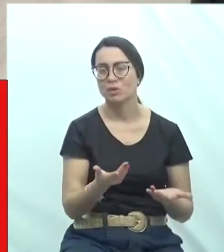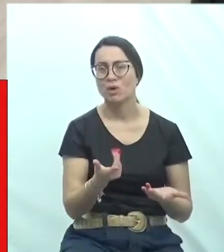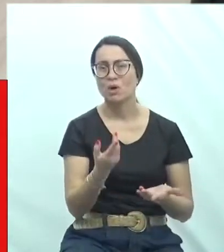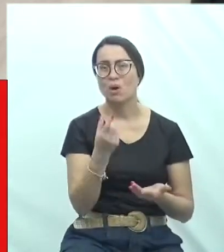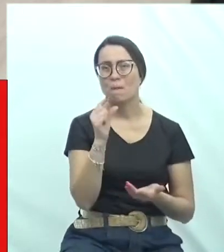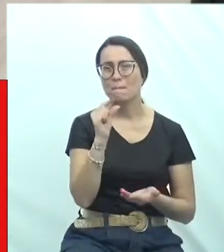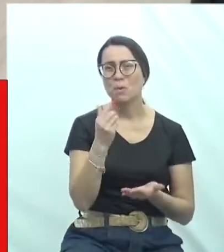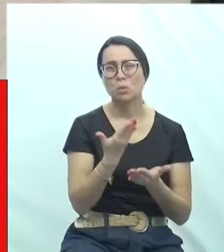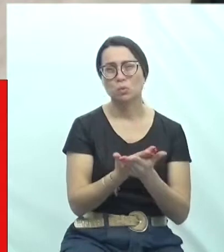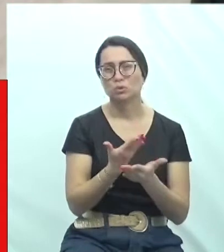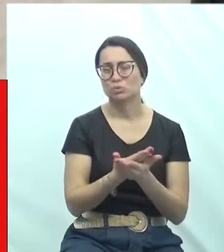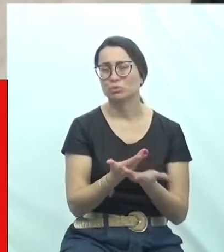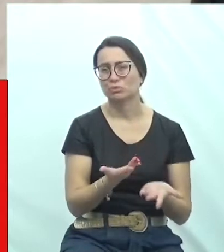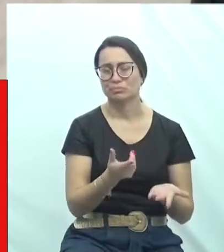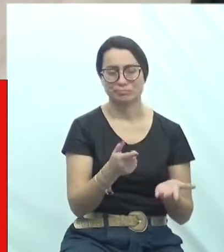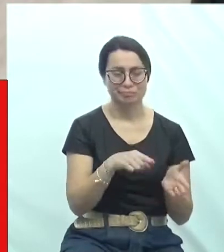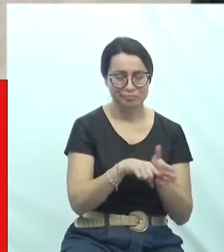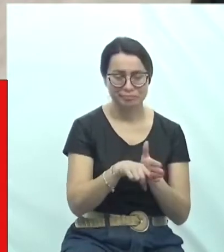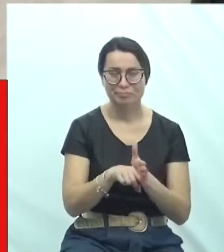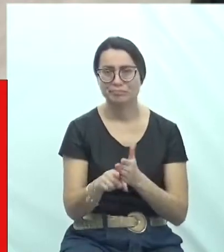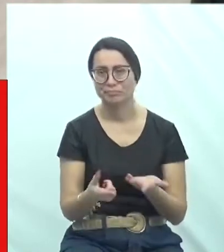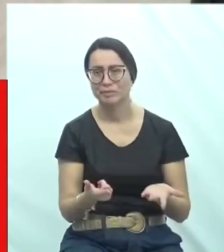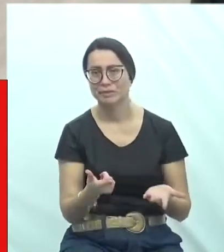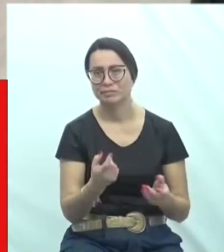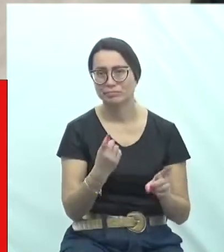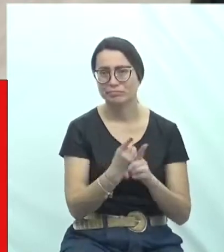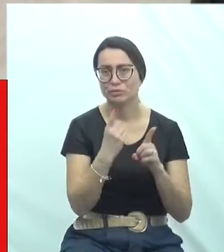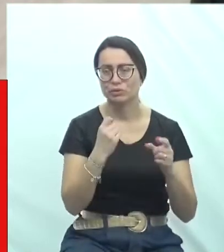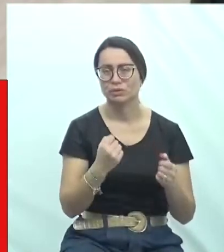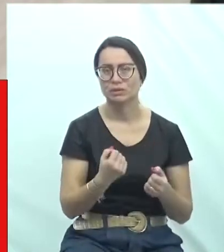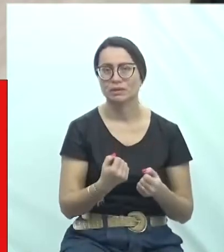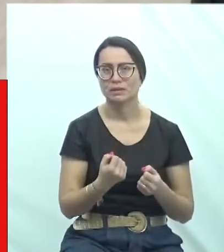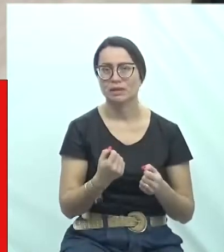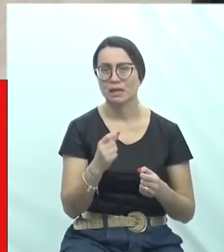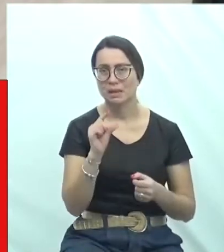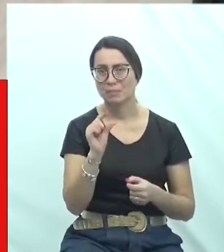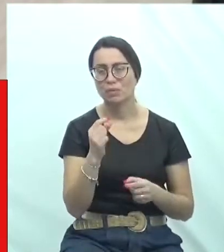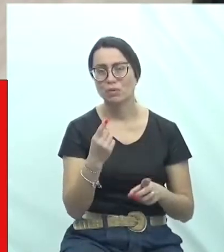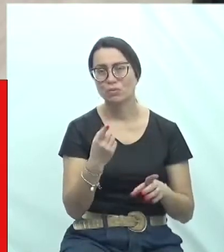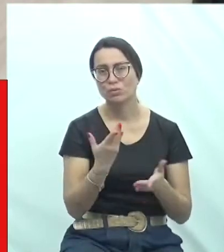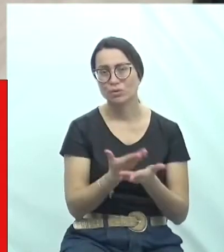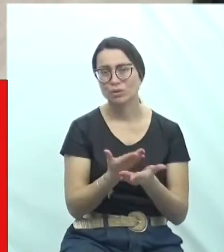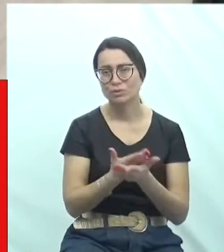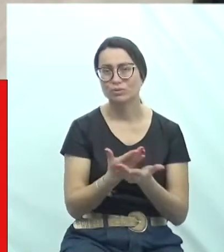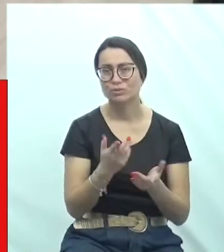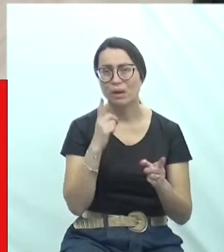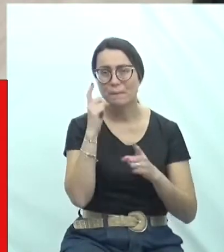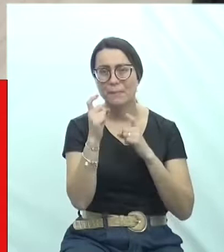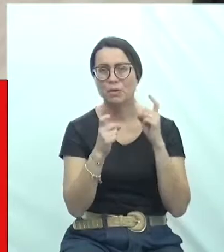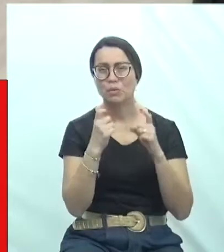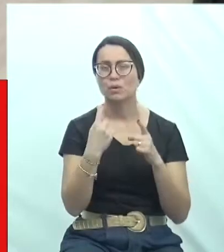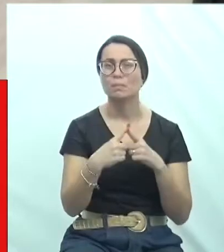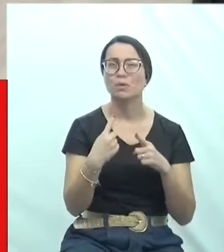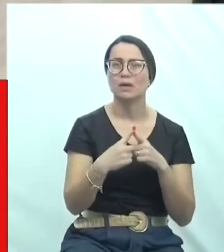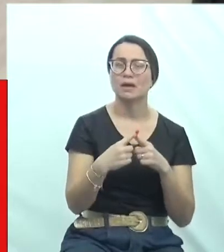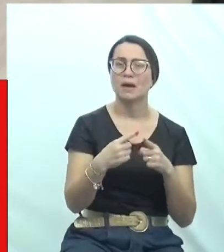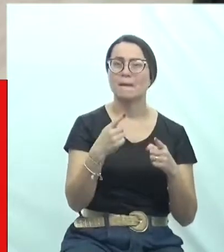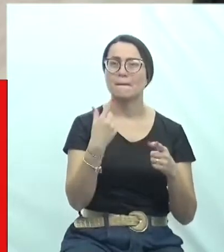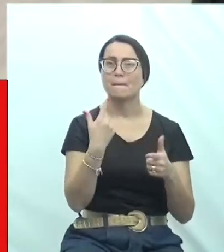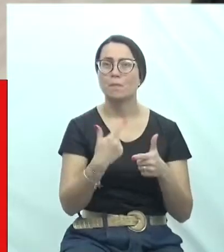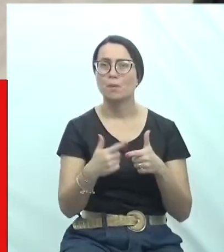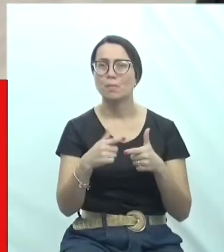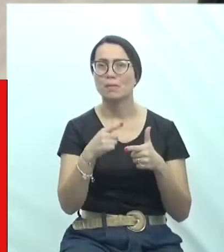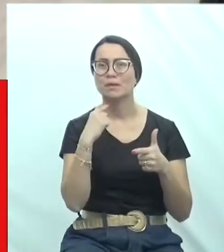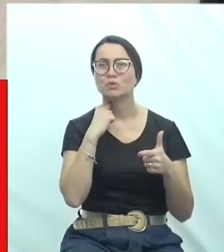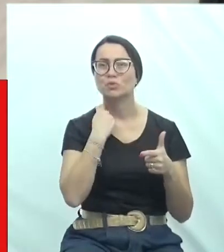poucos estudos que existem preocupam, tá? Principalmente na parte de contaminação da água, tá?